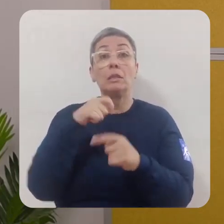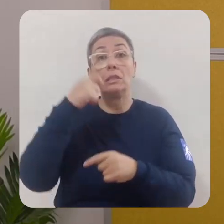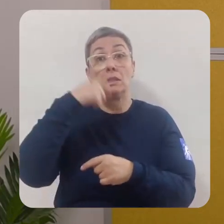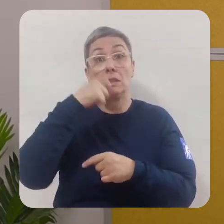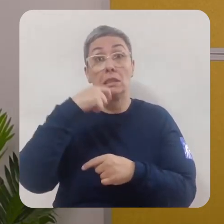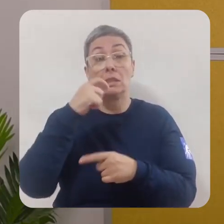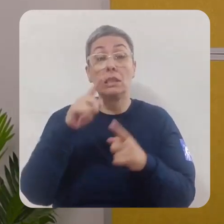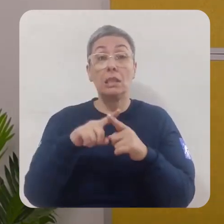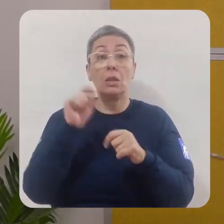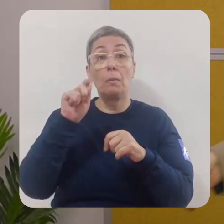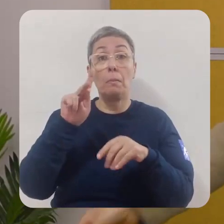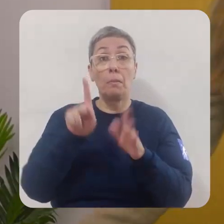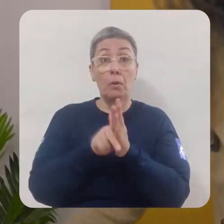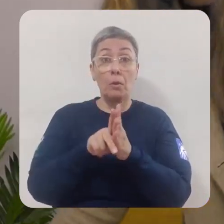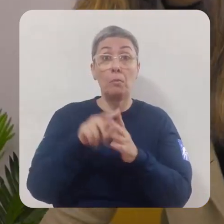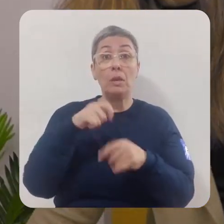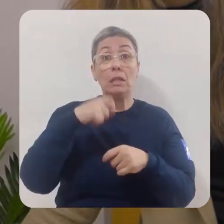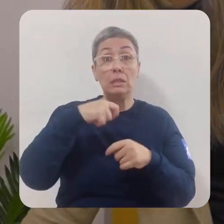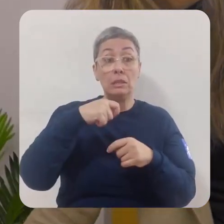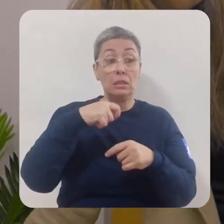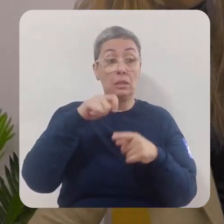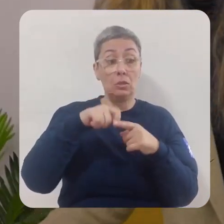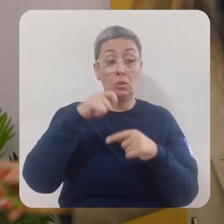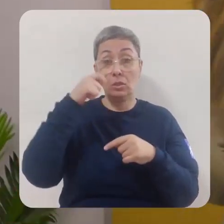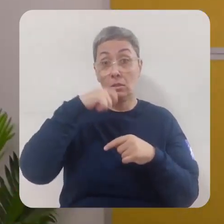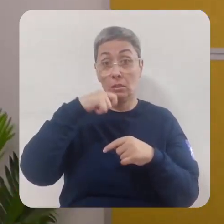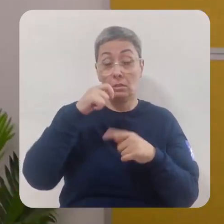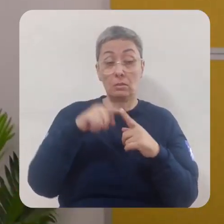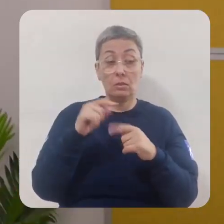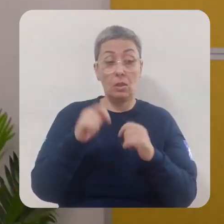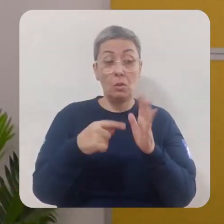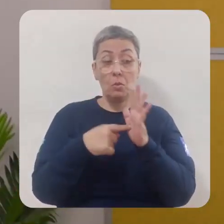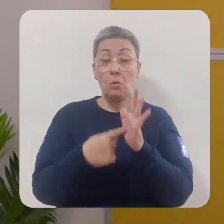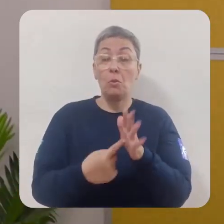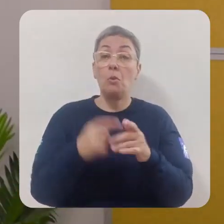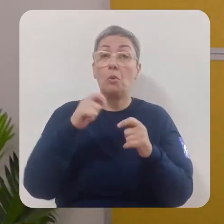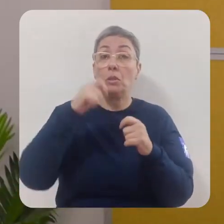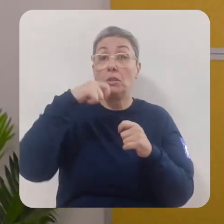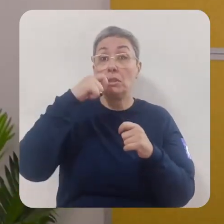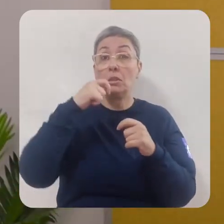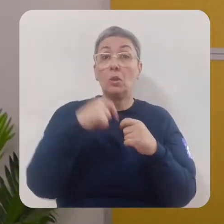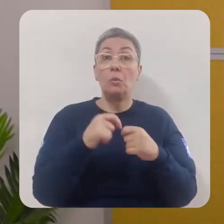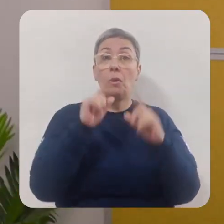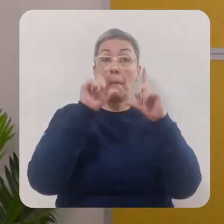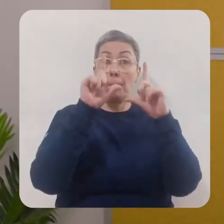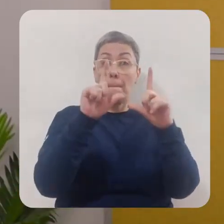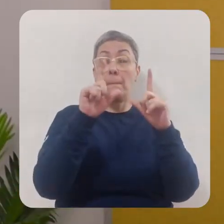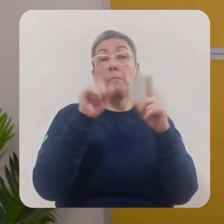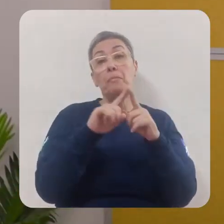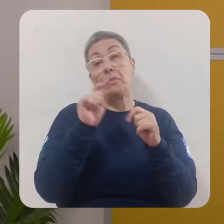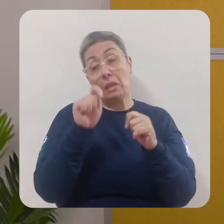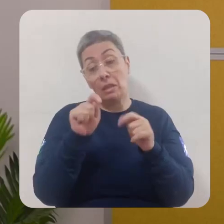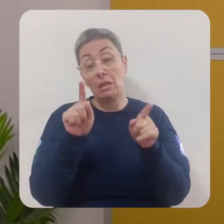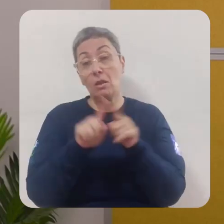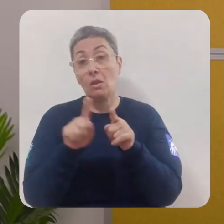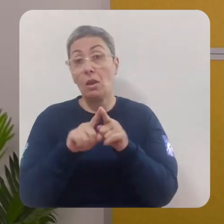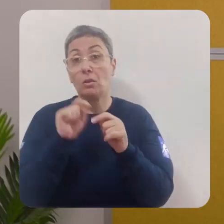impressa. Escovar os dentes é a própria escova. Então nós vamos, né, colocar lá na parede a